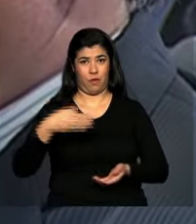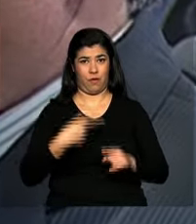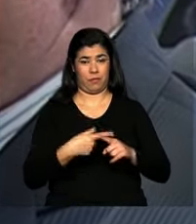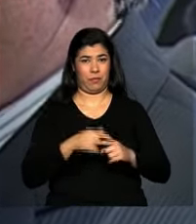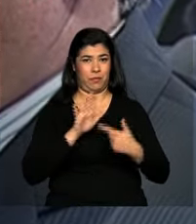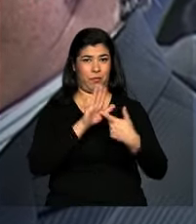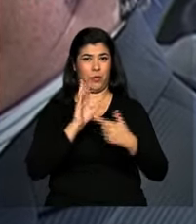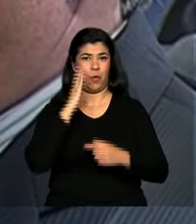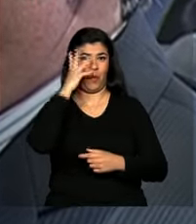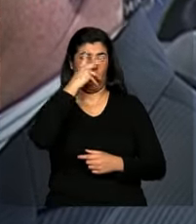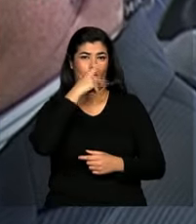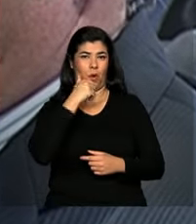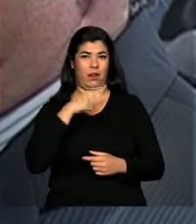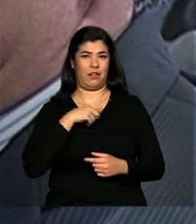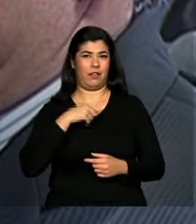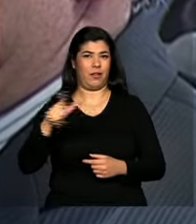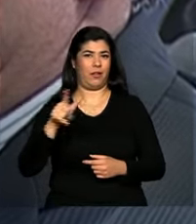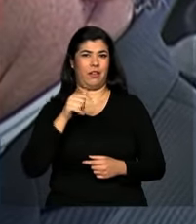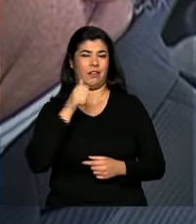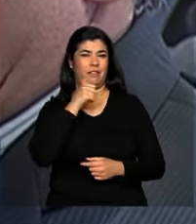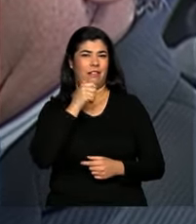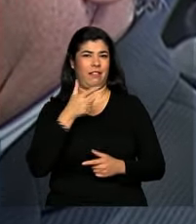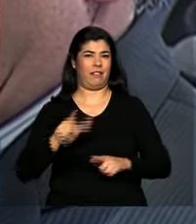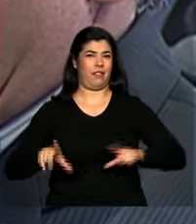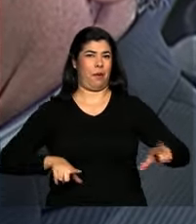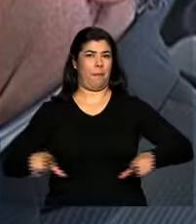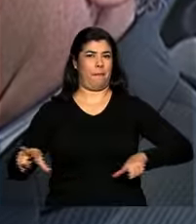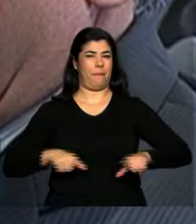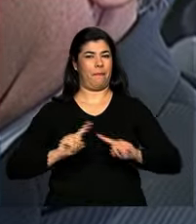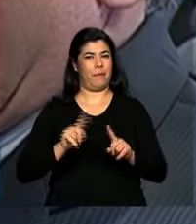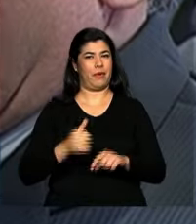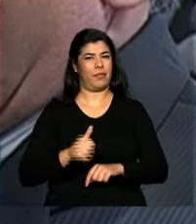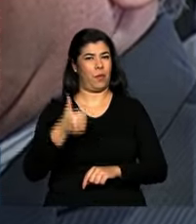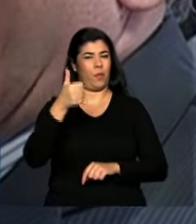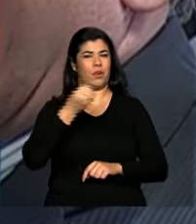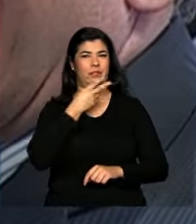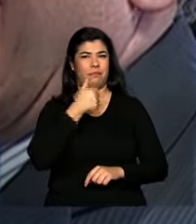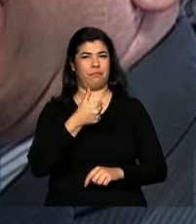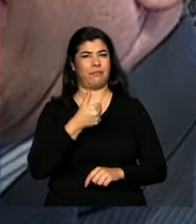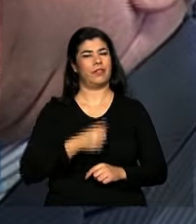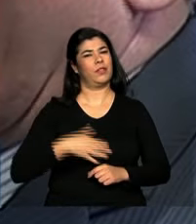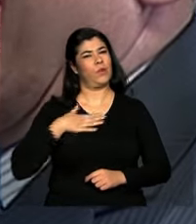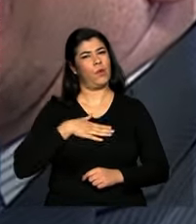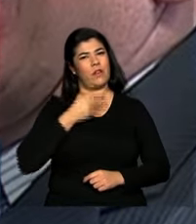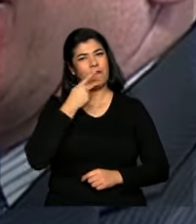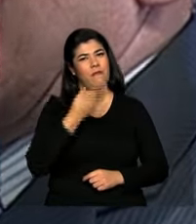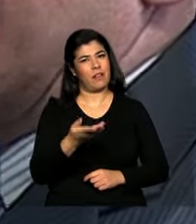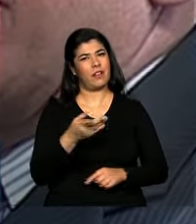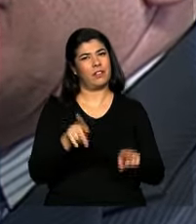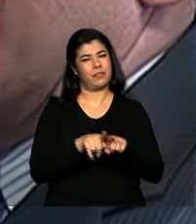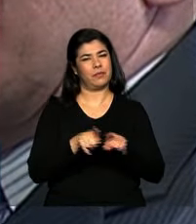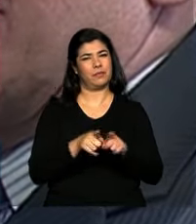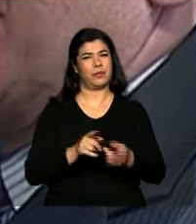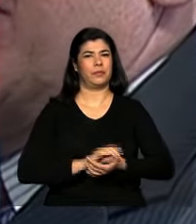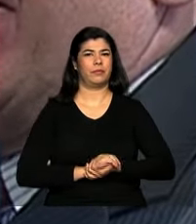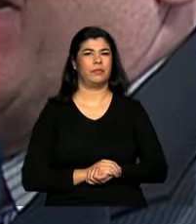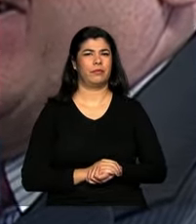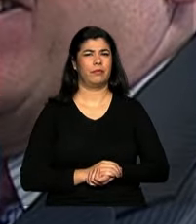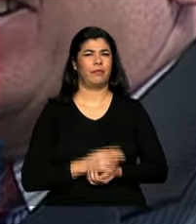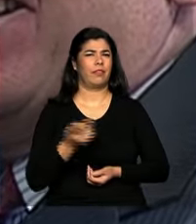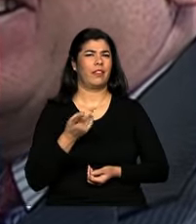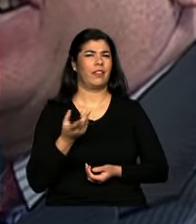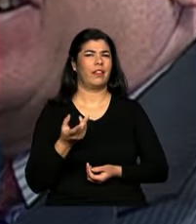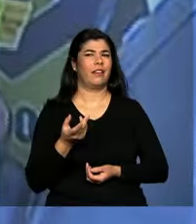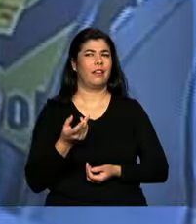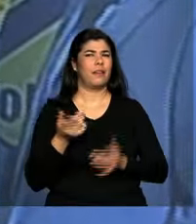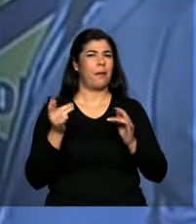beleza da outra prima, né? E sim por suas qualidades, né? Isso é o que eu gostaria de dizer, por enquanto. Esse namoro, então,